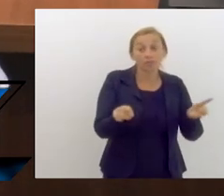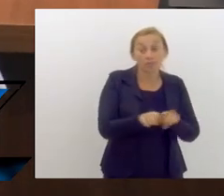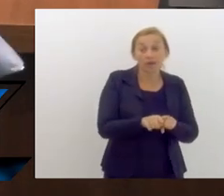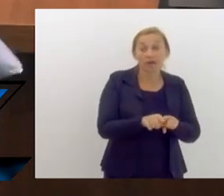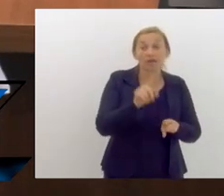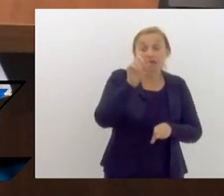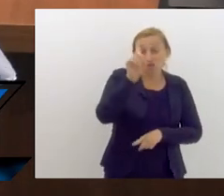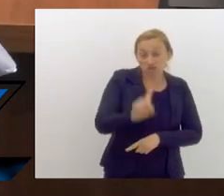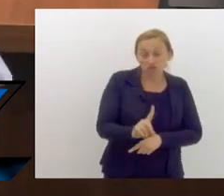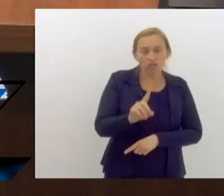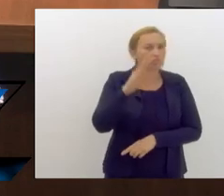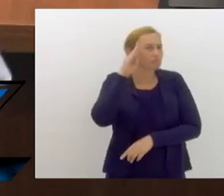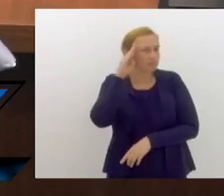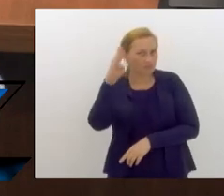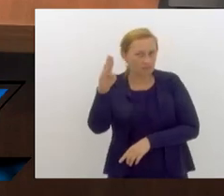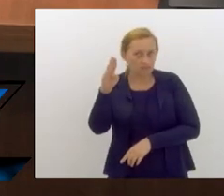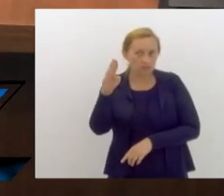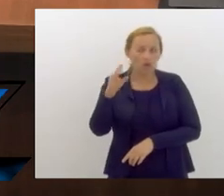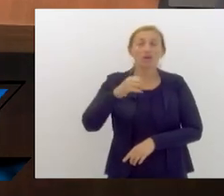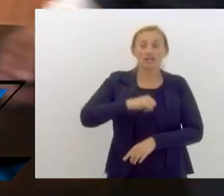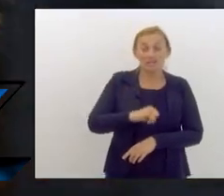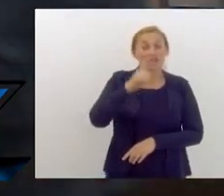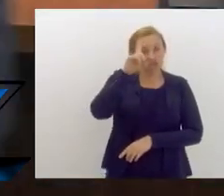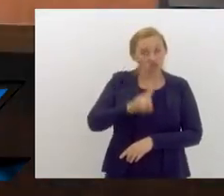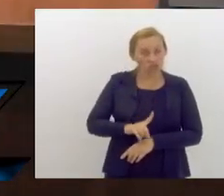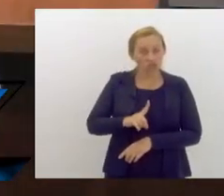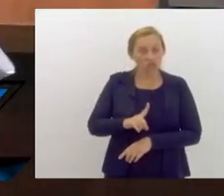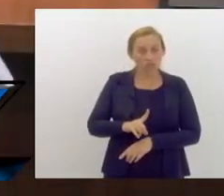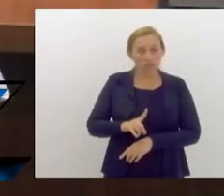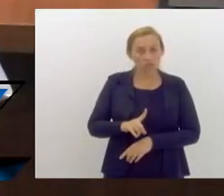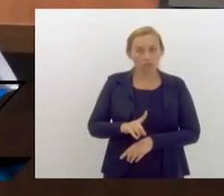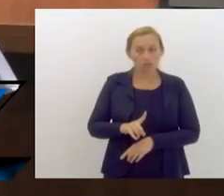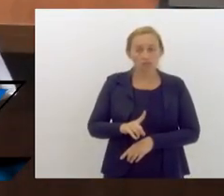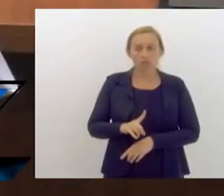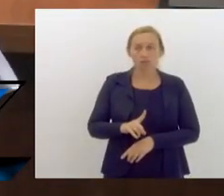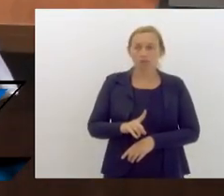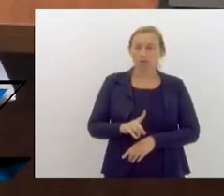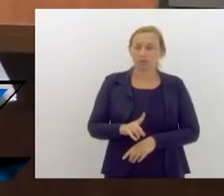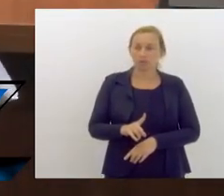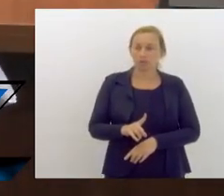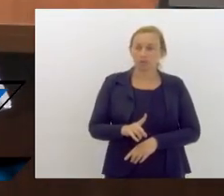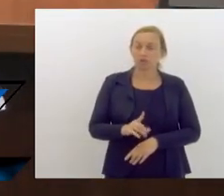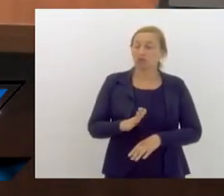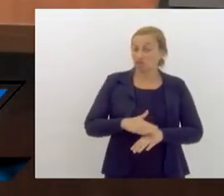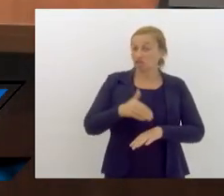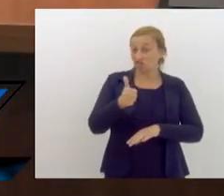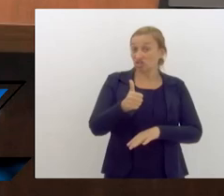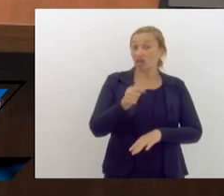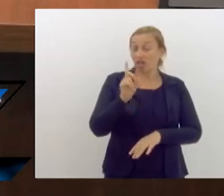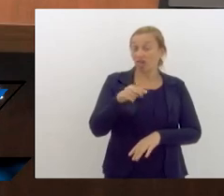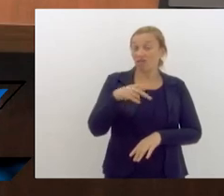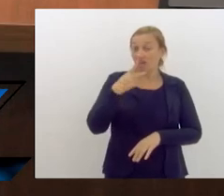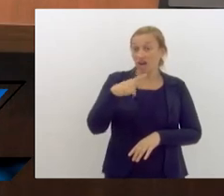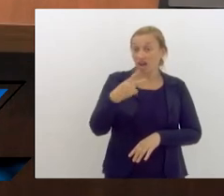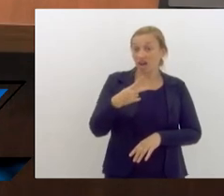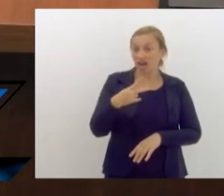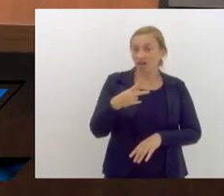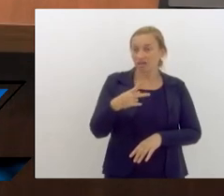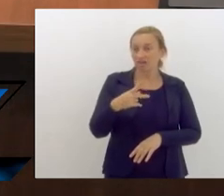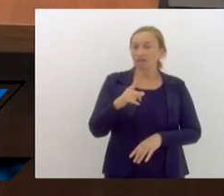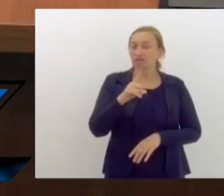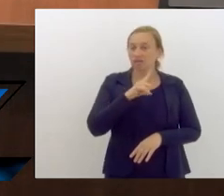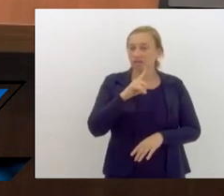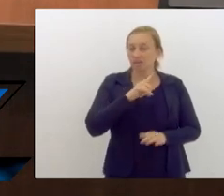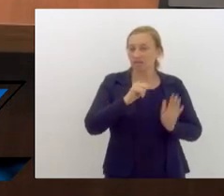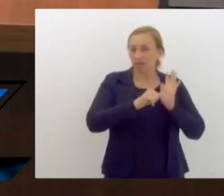direito fundamental se é de direito fundamental e sobre a ótica e da dignidade é dizer que ter essa